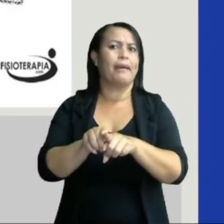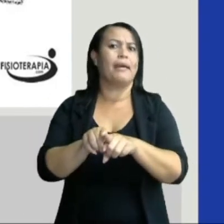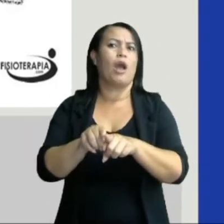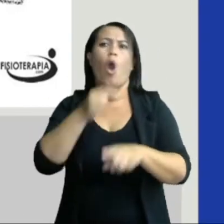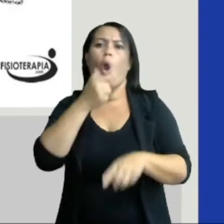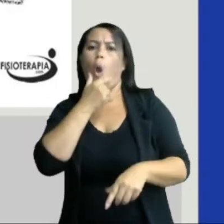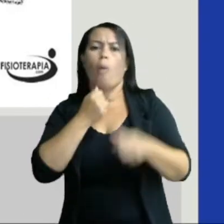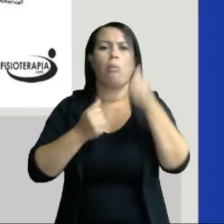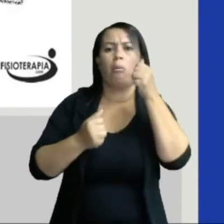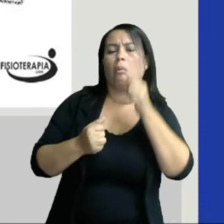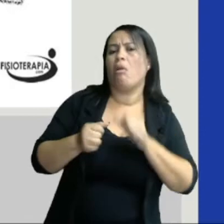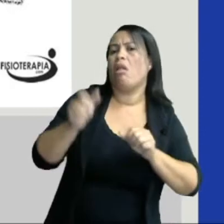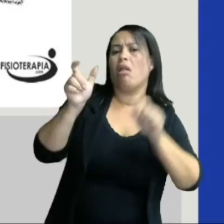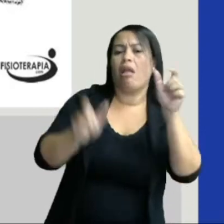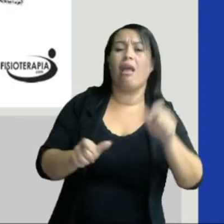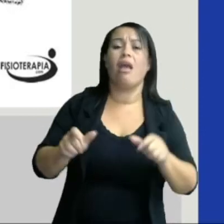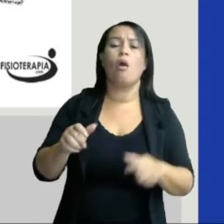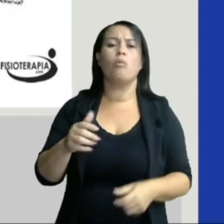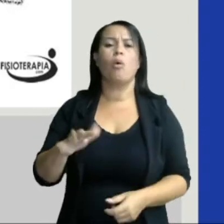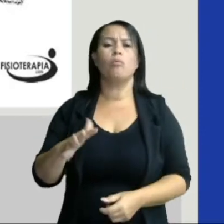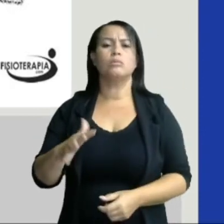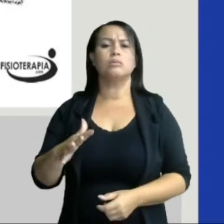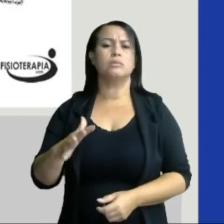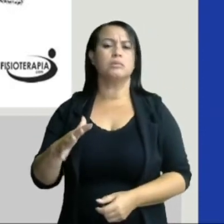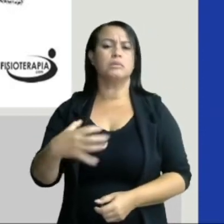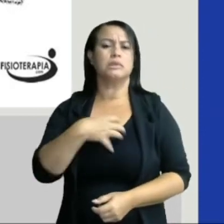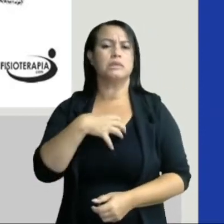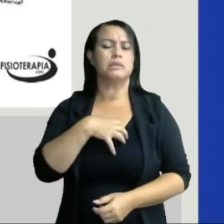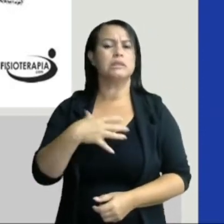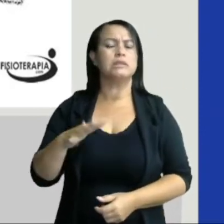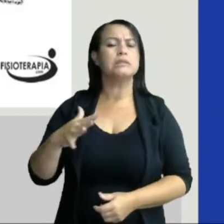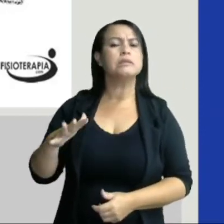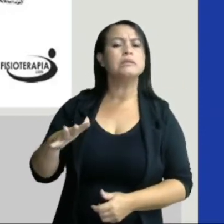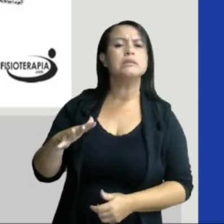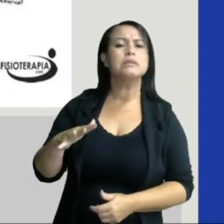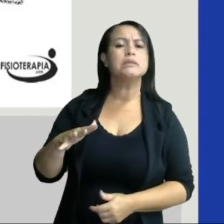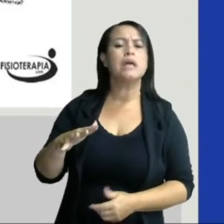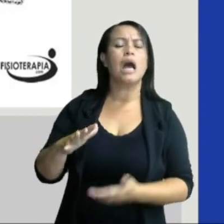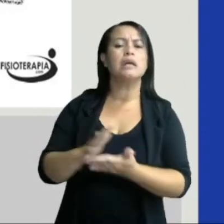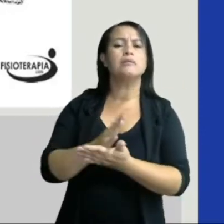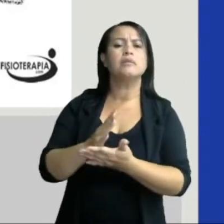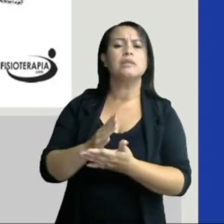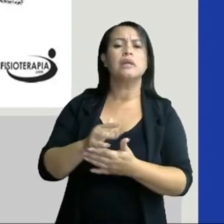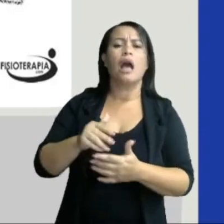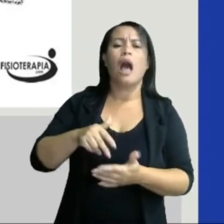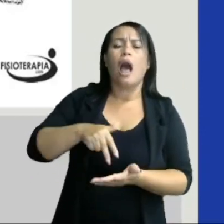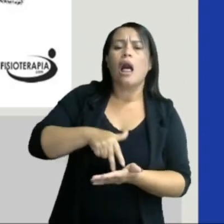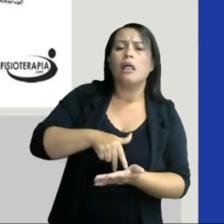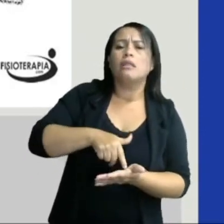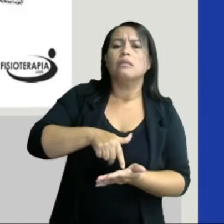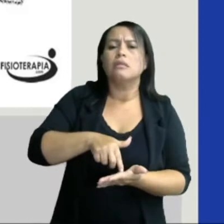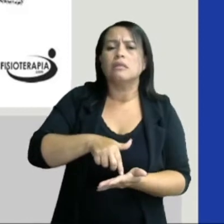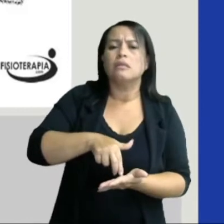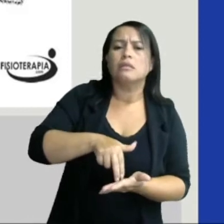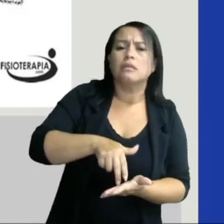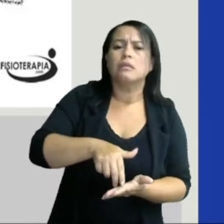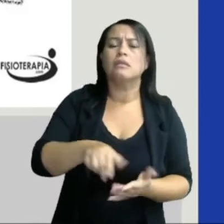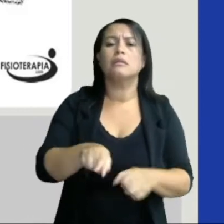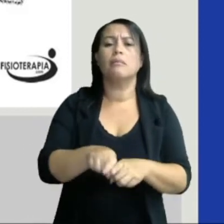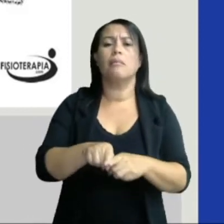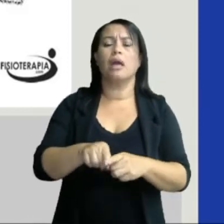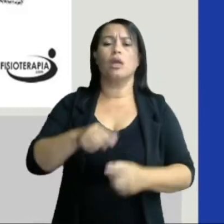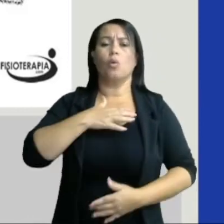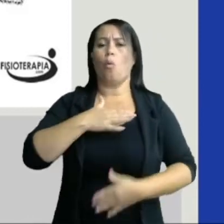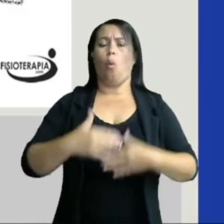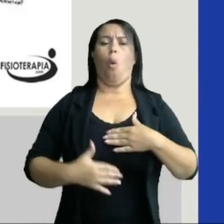sexos, e causam um tremor de repouso, uma diminuição da mobilidade e uma instabilidade